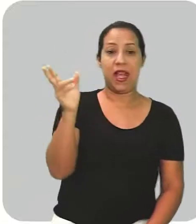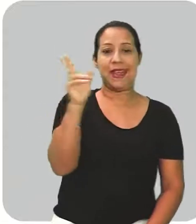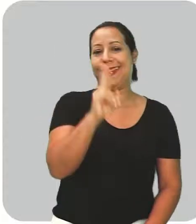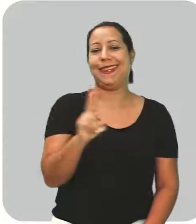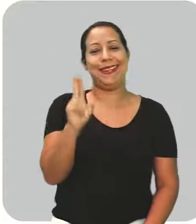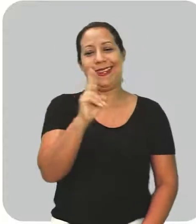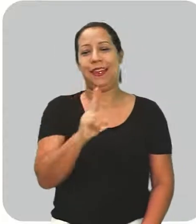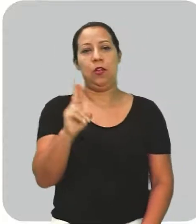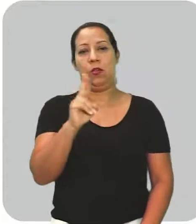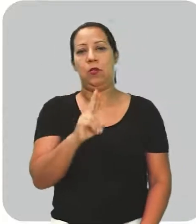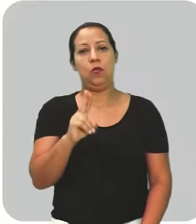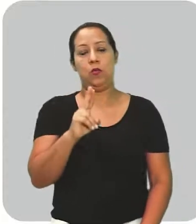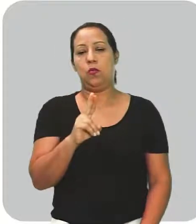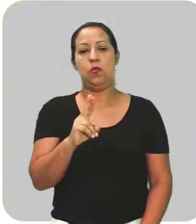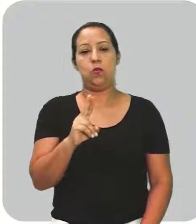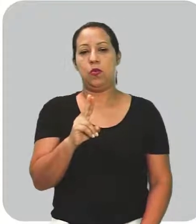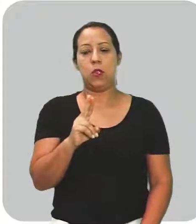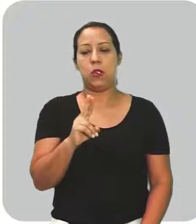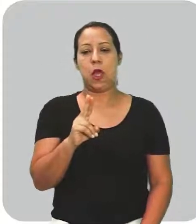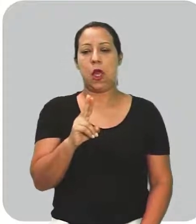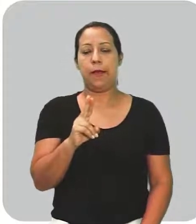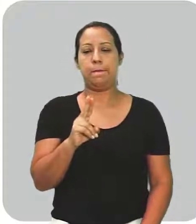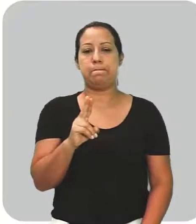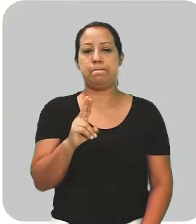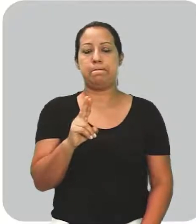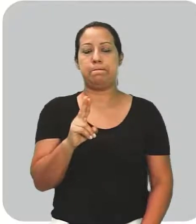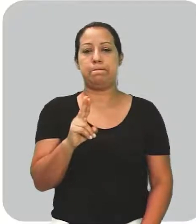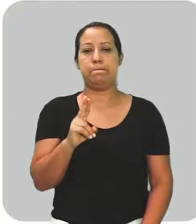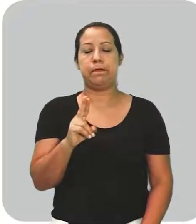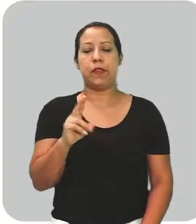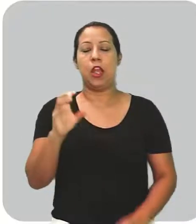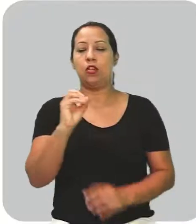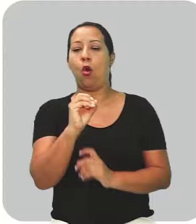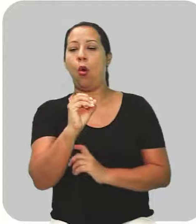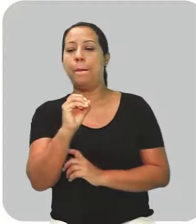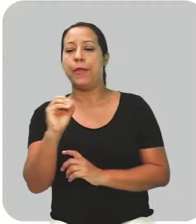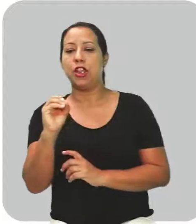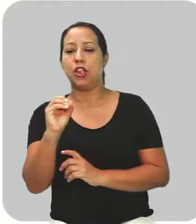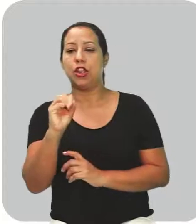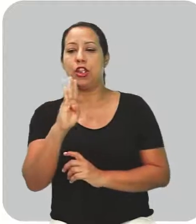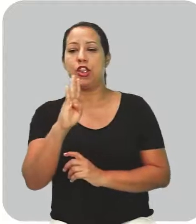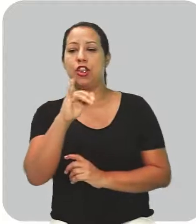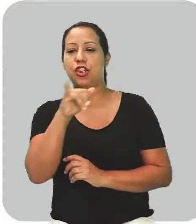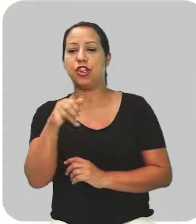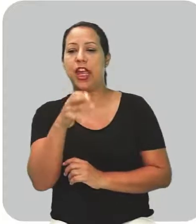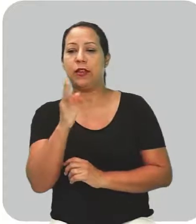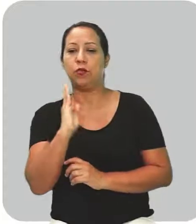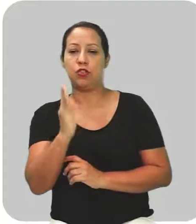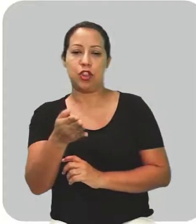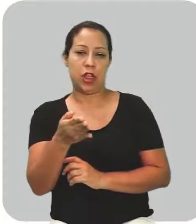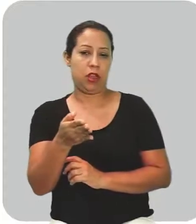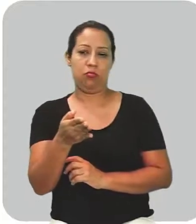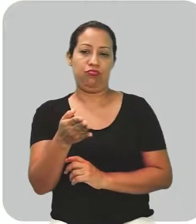utiliza crase diante de objeto aí diretos, tá?